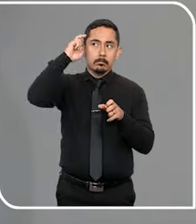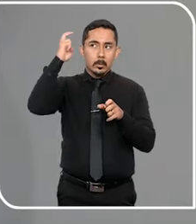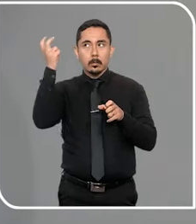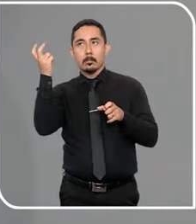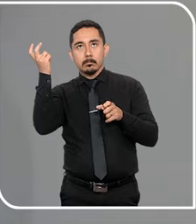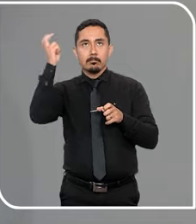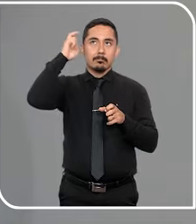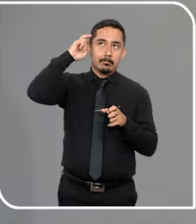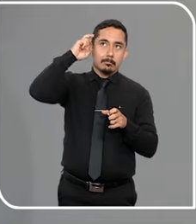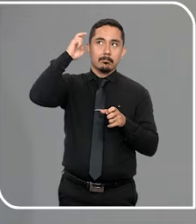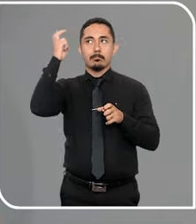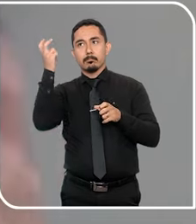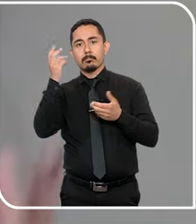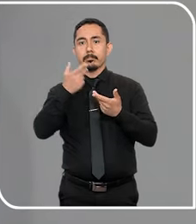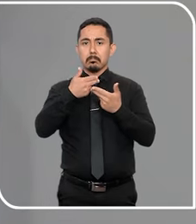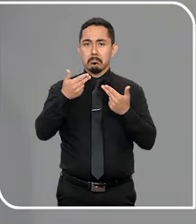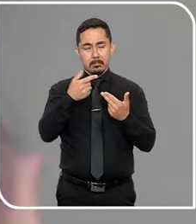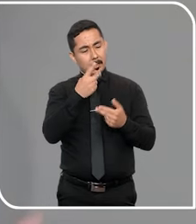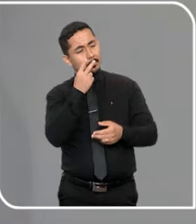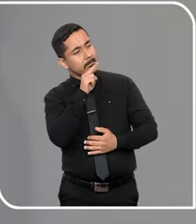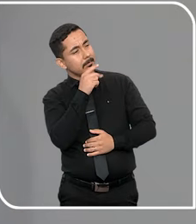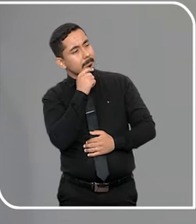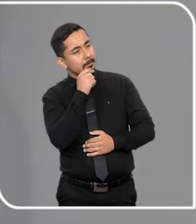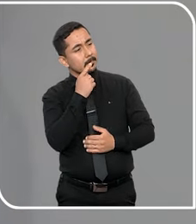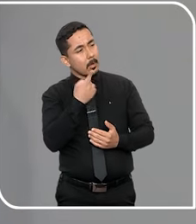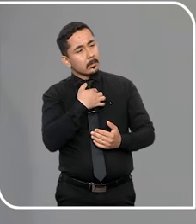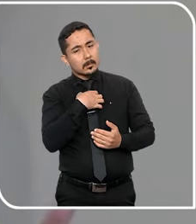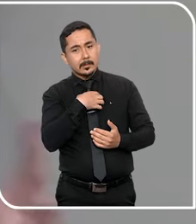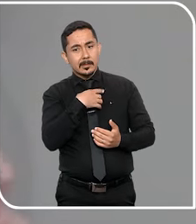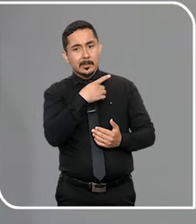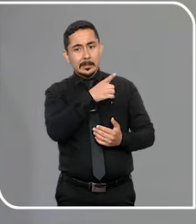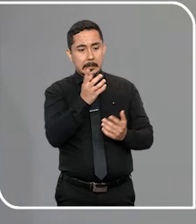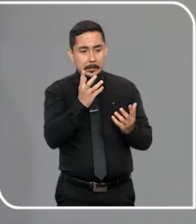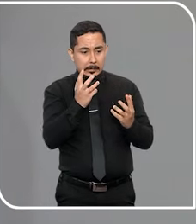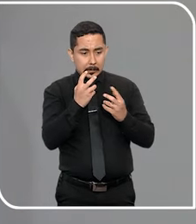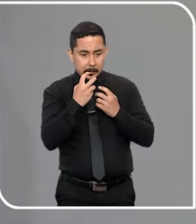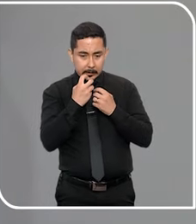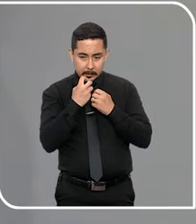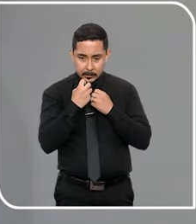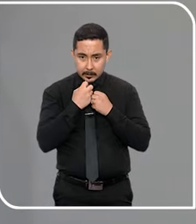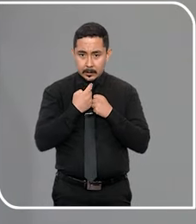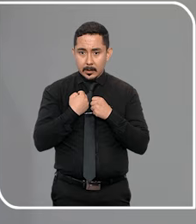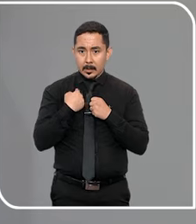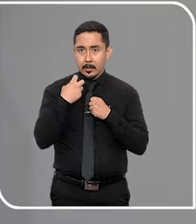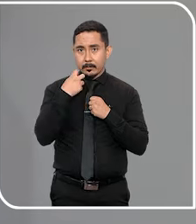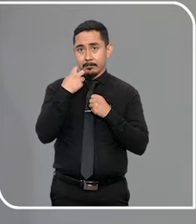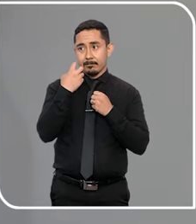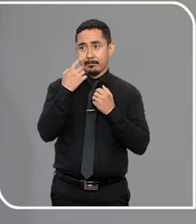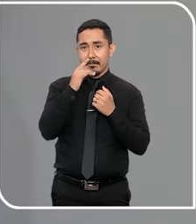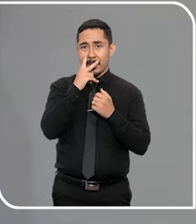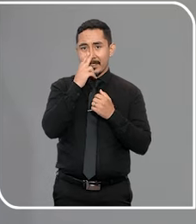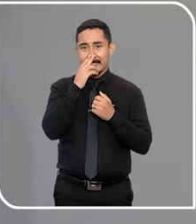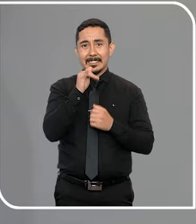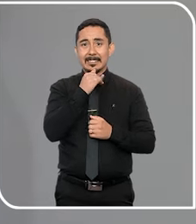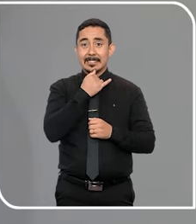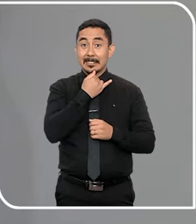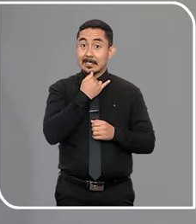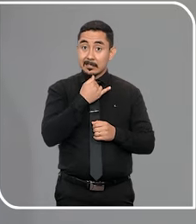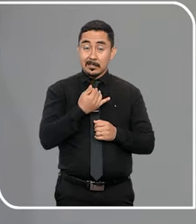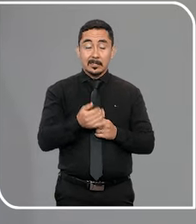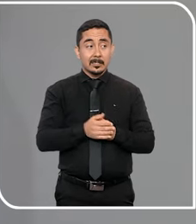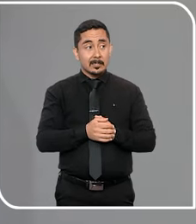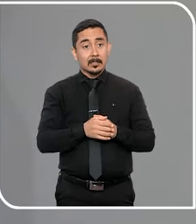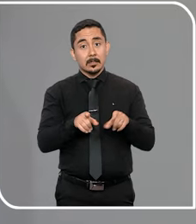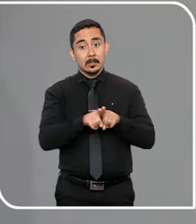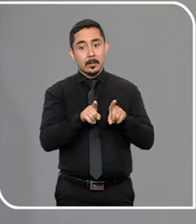João tirando aparelho colocando eu vi ah ele tá explicando e eu fui sentindo ele se retraindo ele ficando com um semblante muito